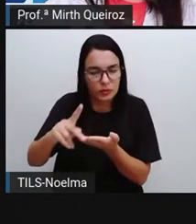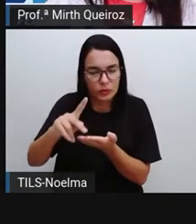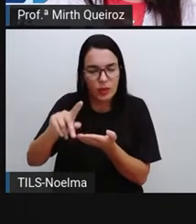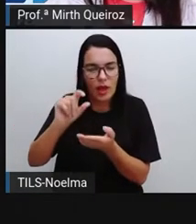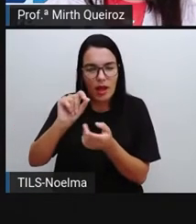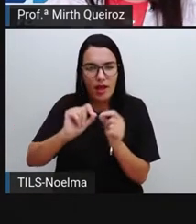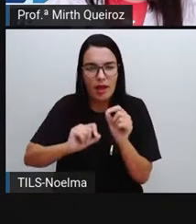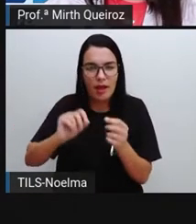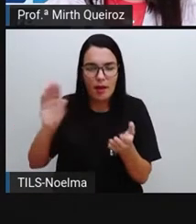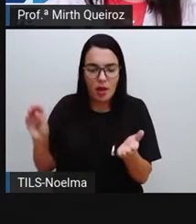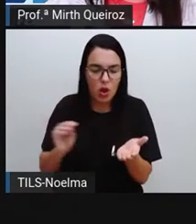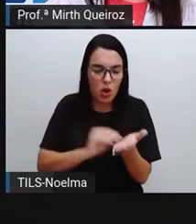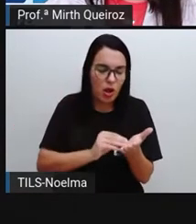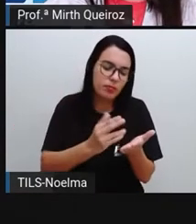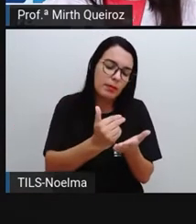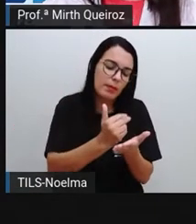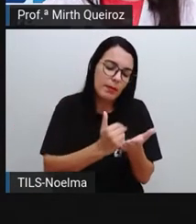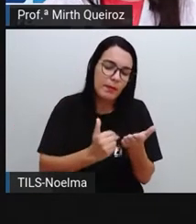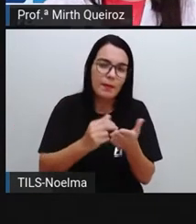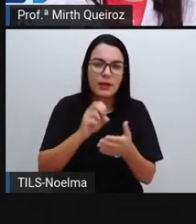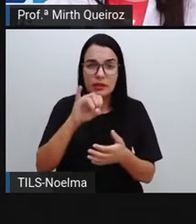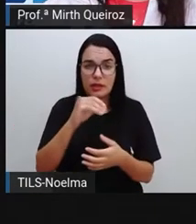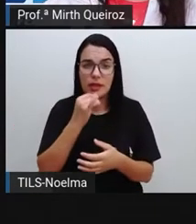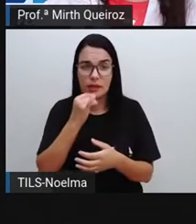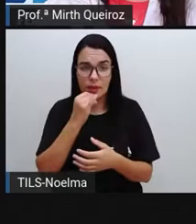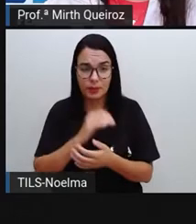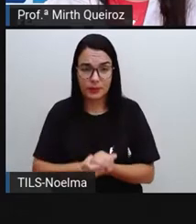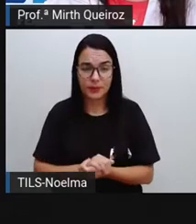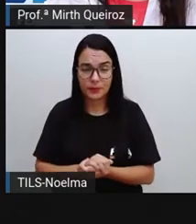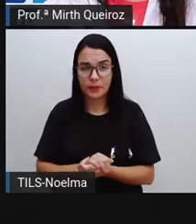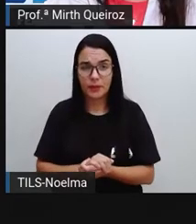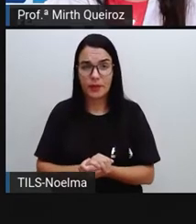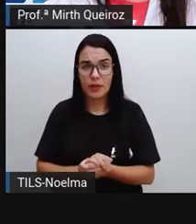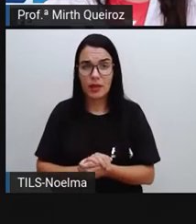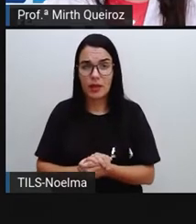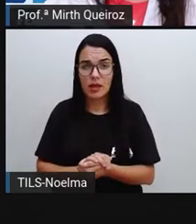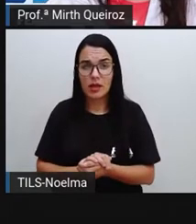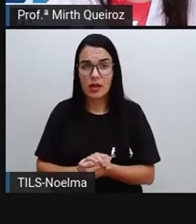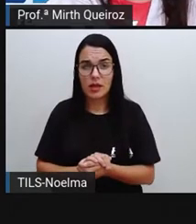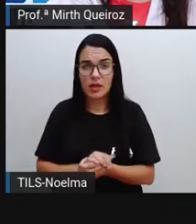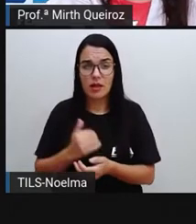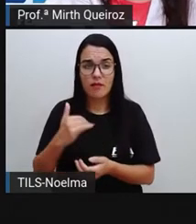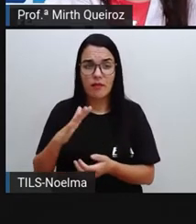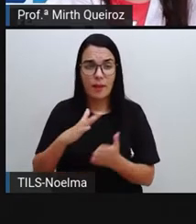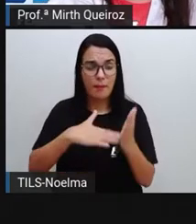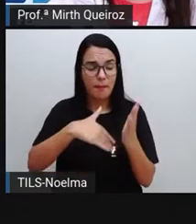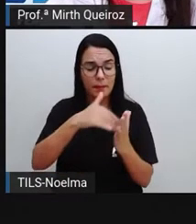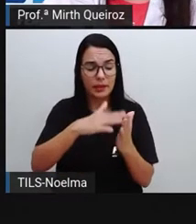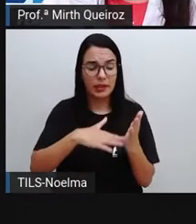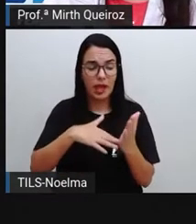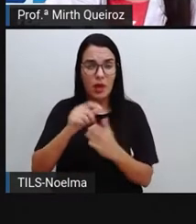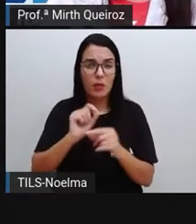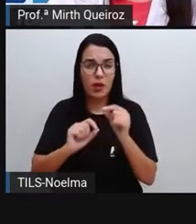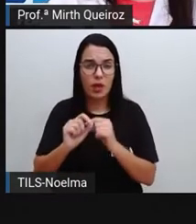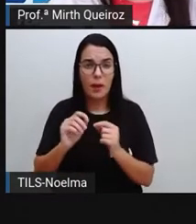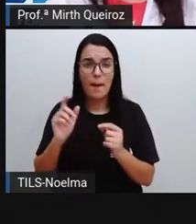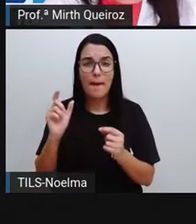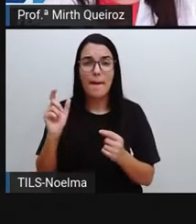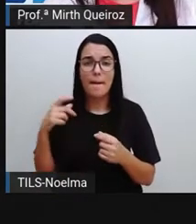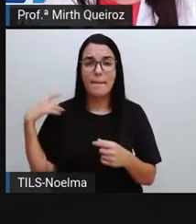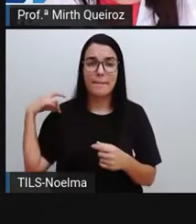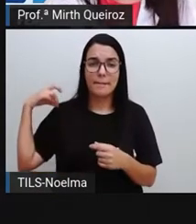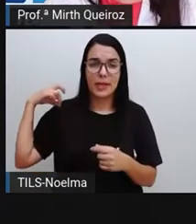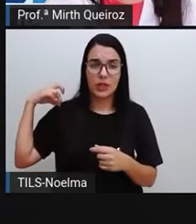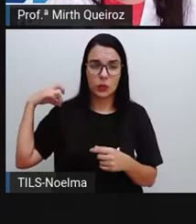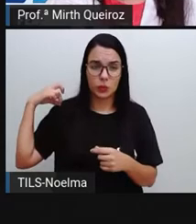que você gravará a sua figura. Por exemplo, se vocês vão utilizar, vão gravar a figura em um